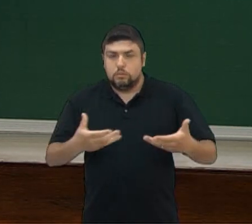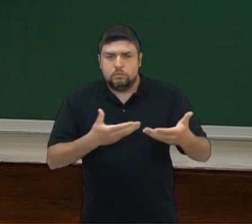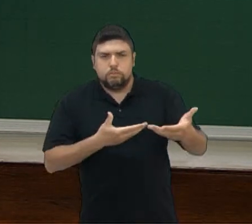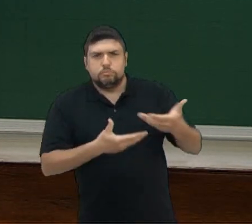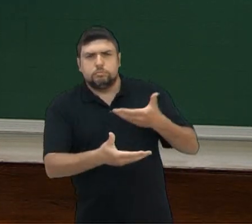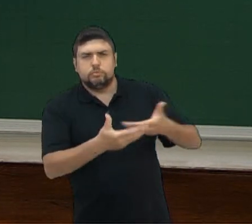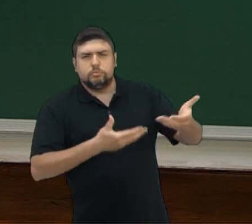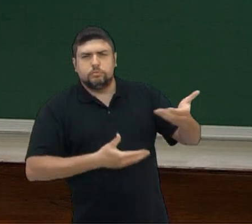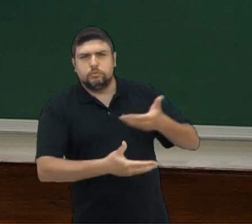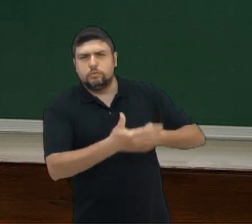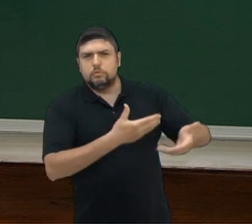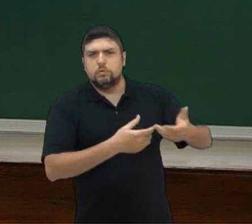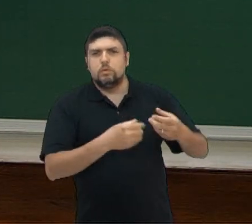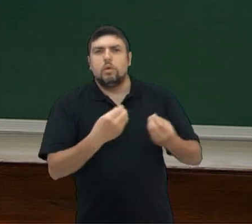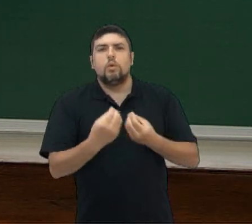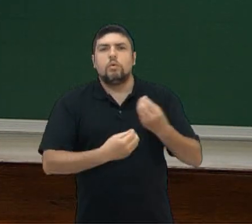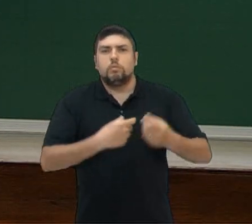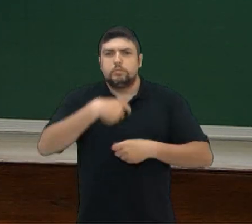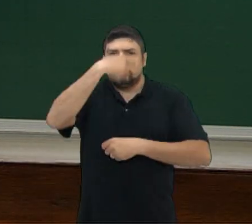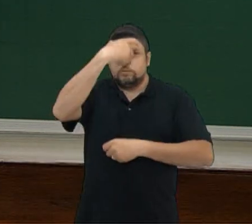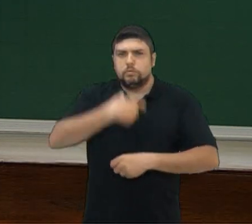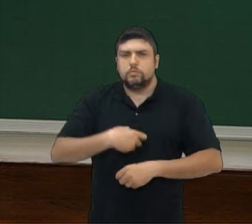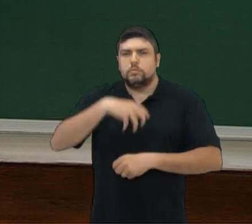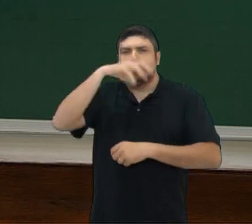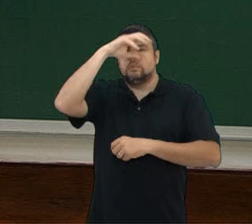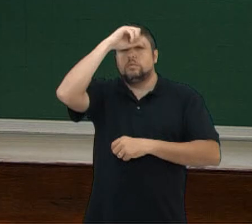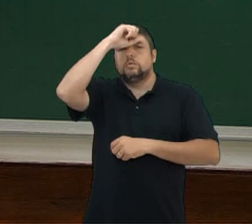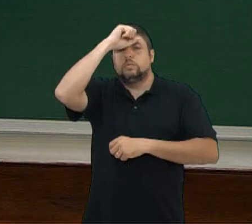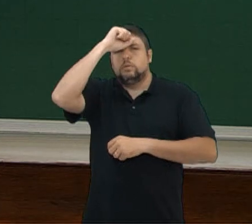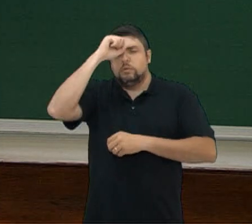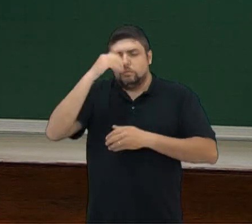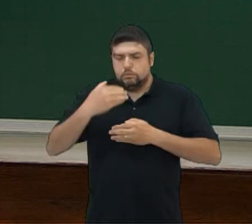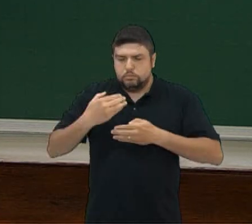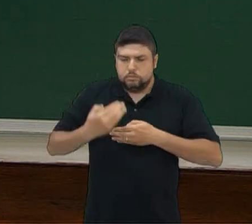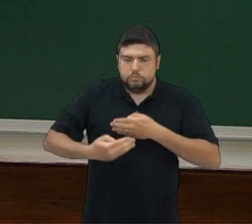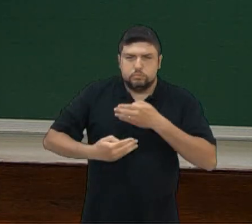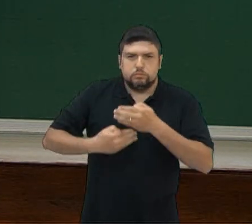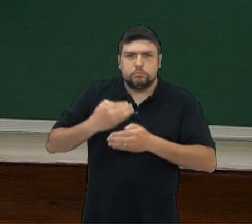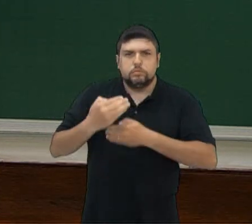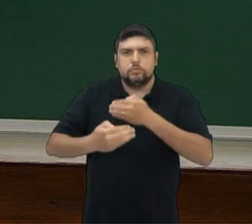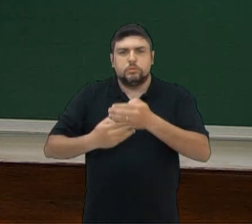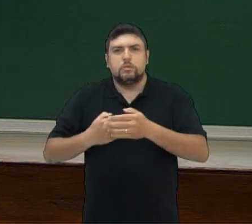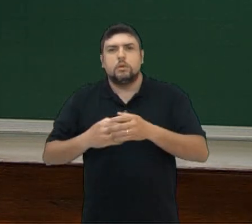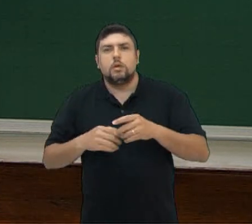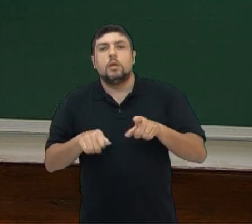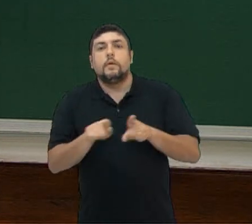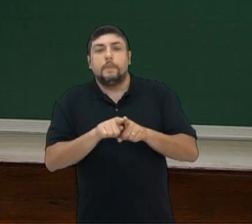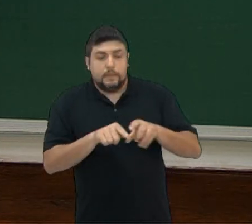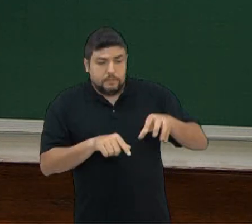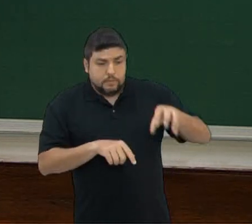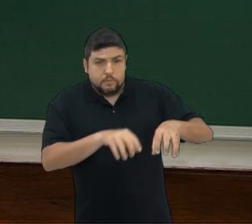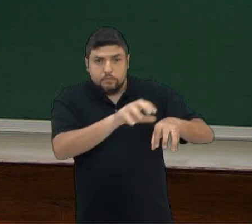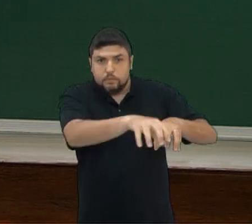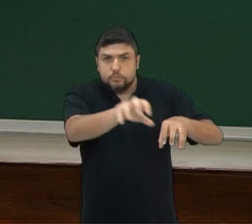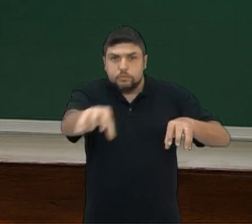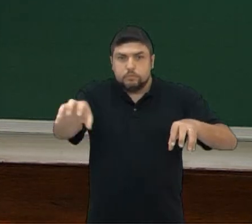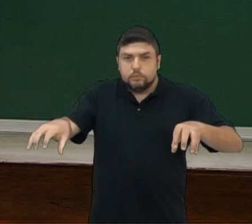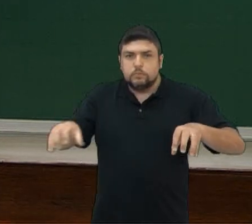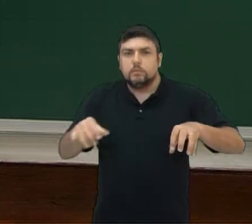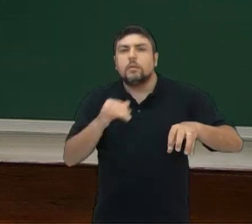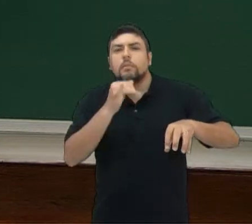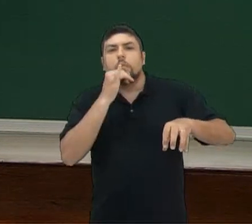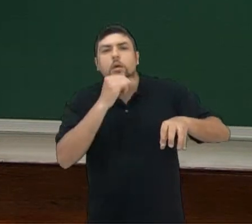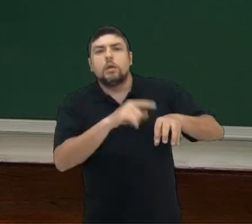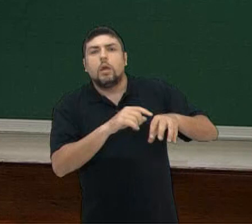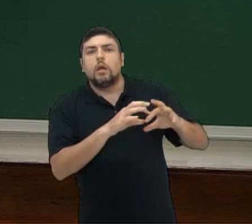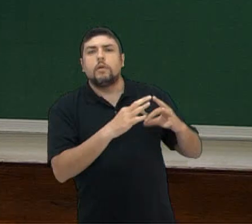nossa aprendizagem para sermos sujeitos sociais. E as instituições sociais contribuem para isso, né? Alguns exemplos são a